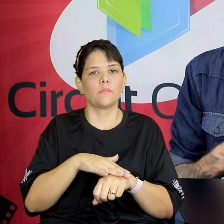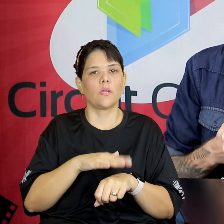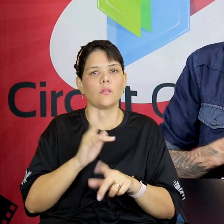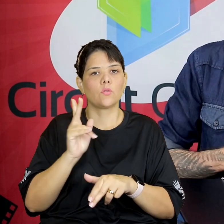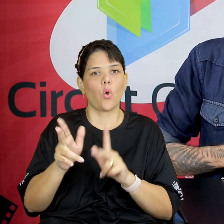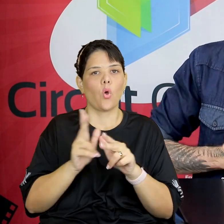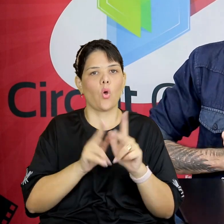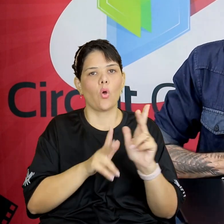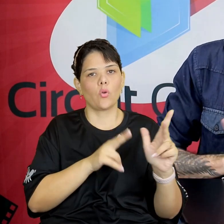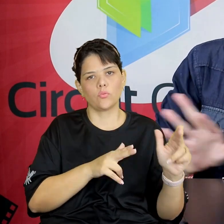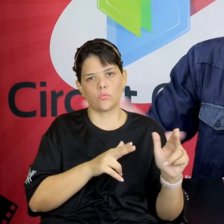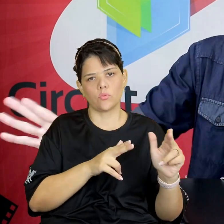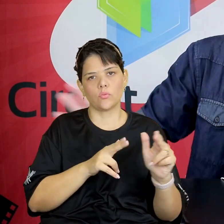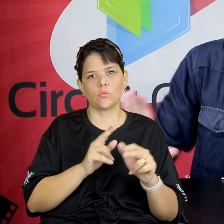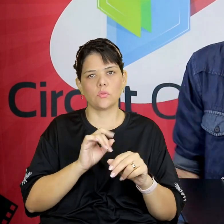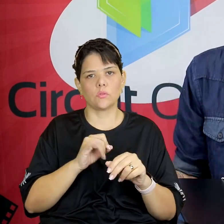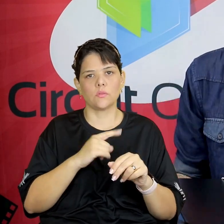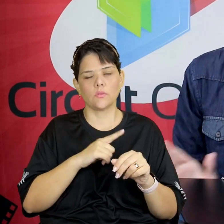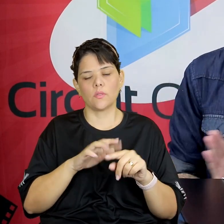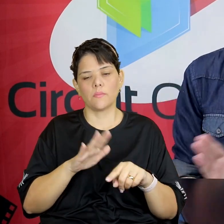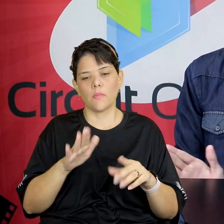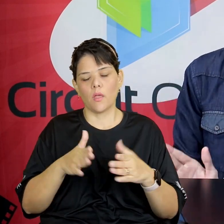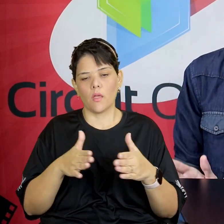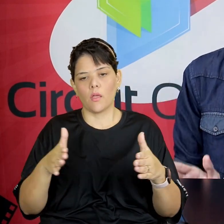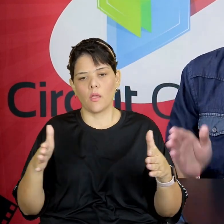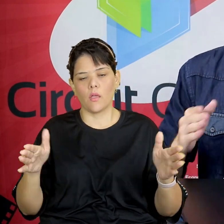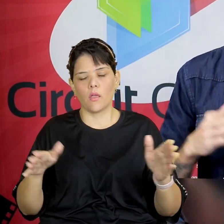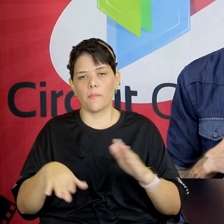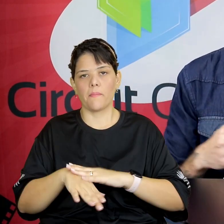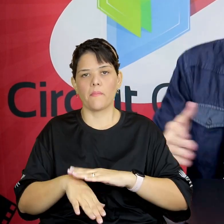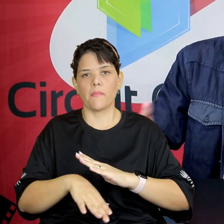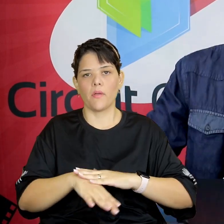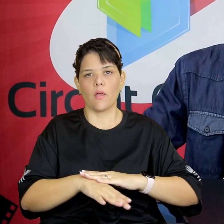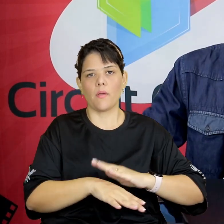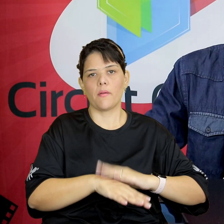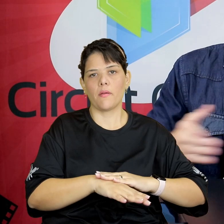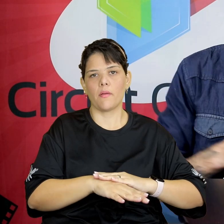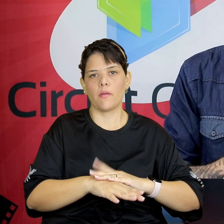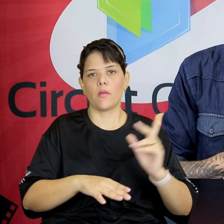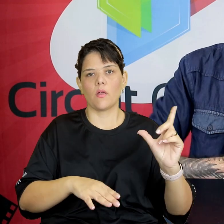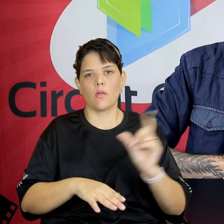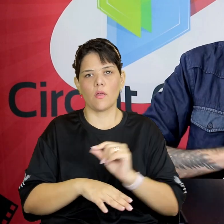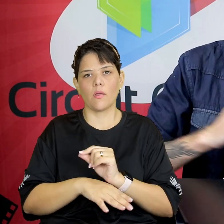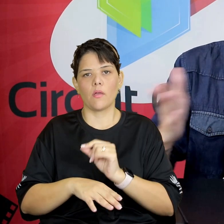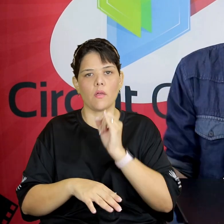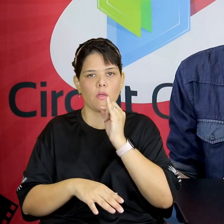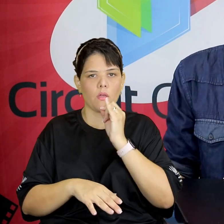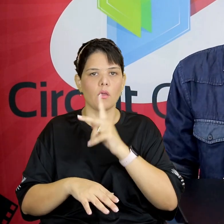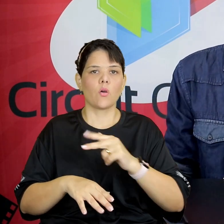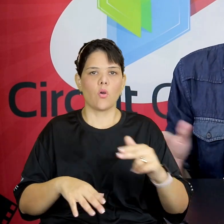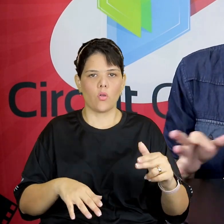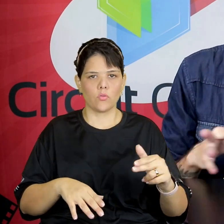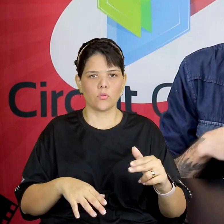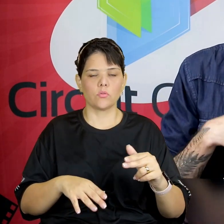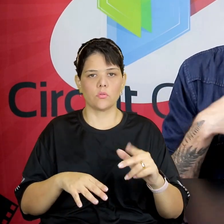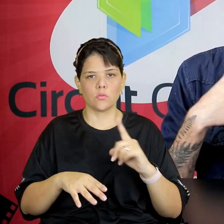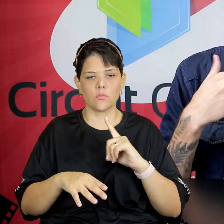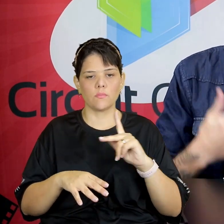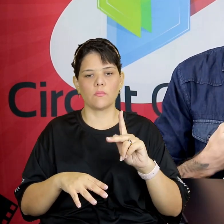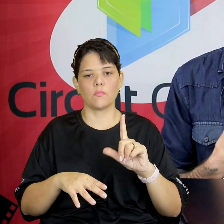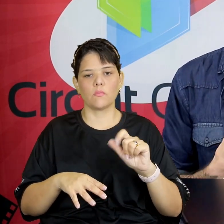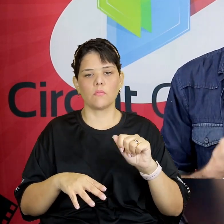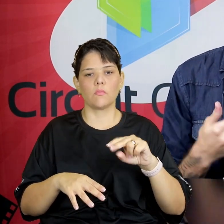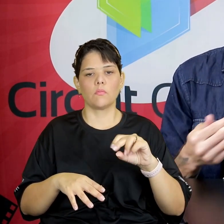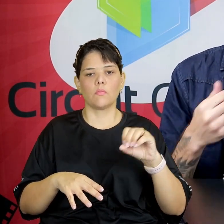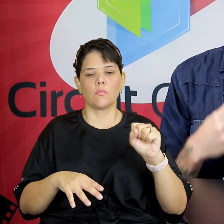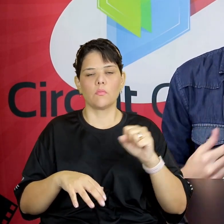com mais espaçamento entre assim essas batidas, a gente tem menos cortes, então a gente tem planos mais longos. Então, a